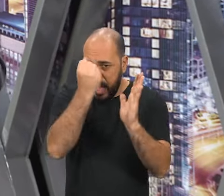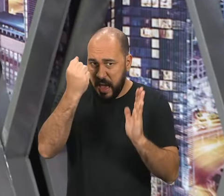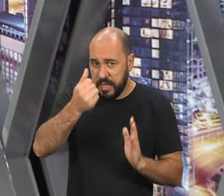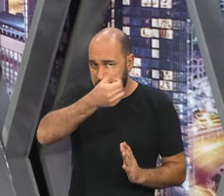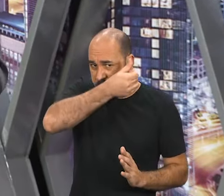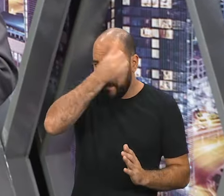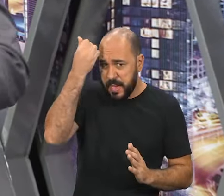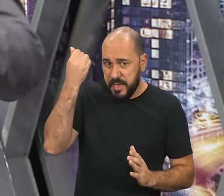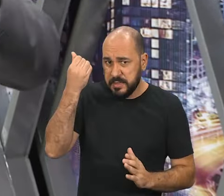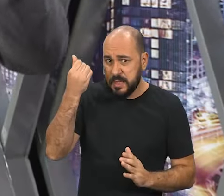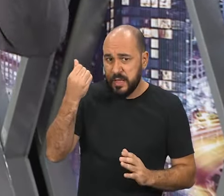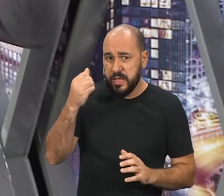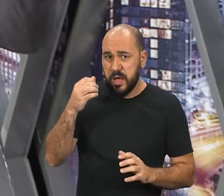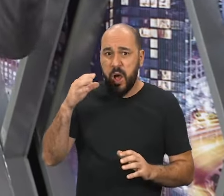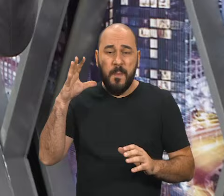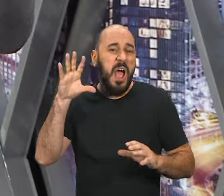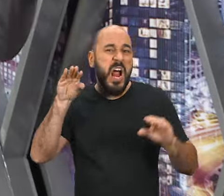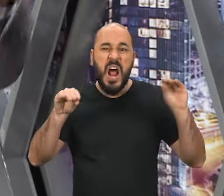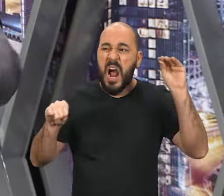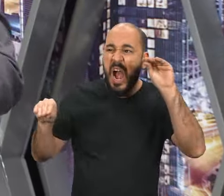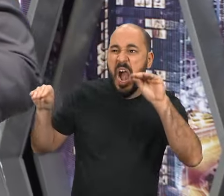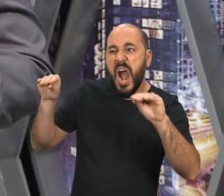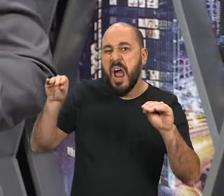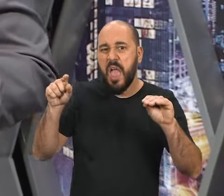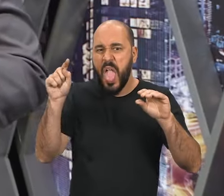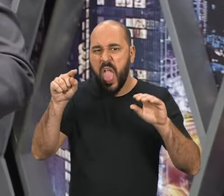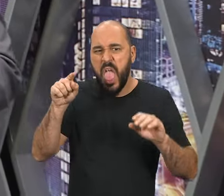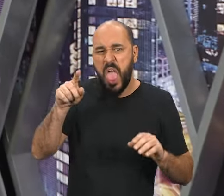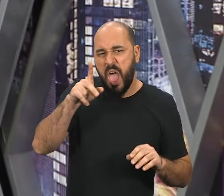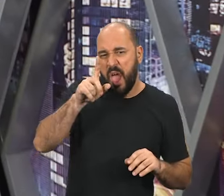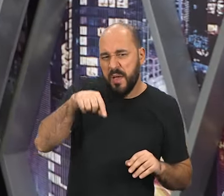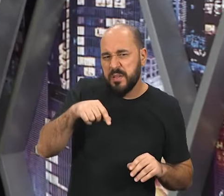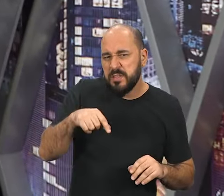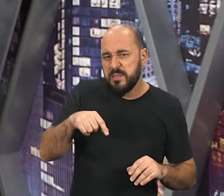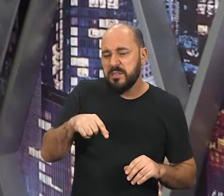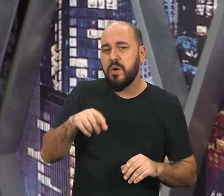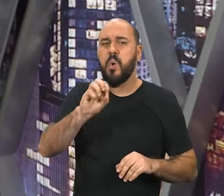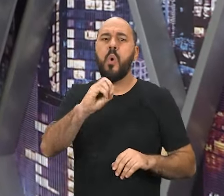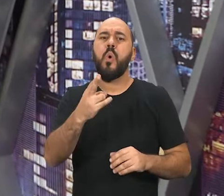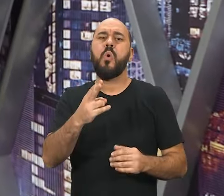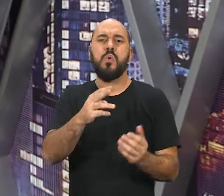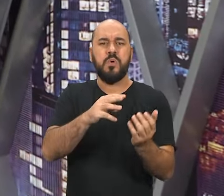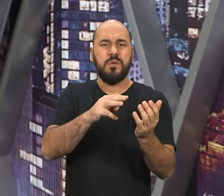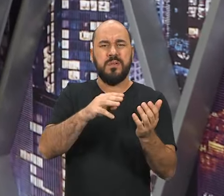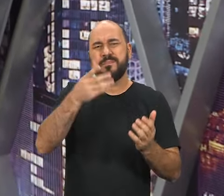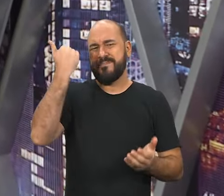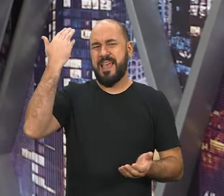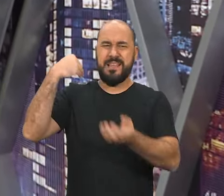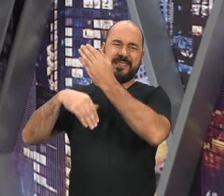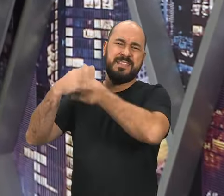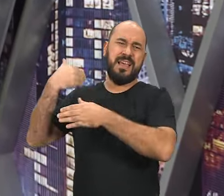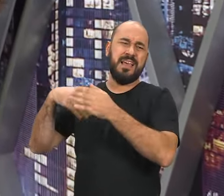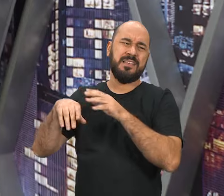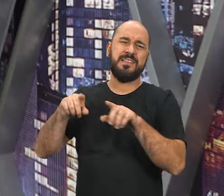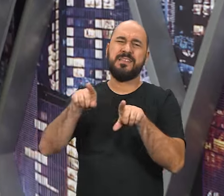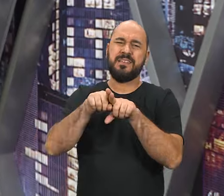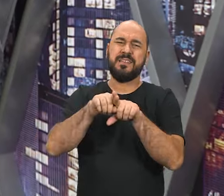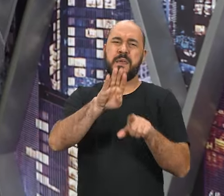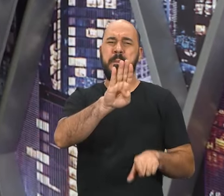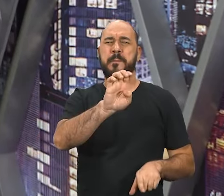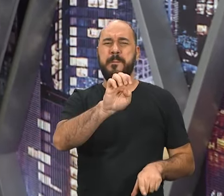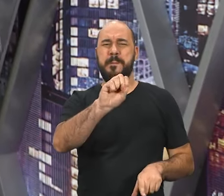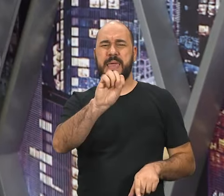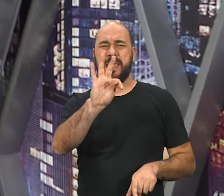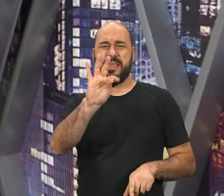discutiu por aí, né? Depois houve um tempo no passado que as pessoas pensavam assim, o código de barras é a marca da besta? Outros pensavam